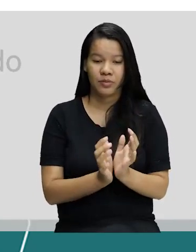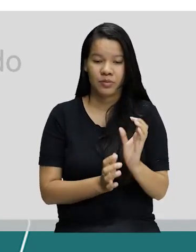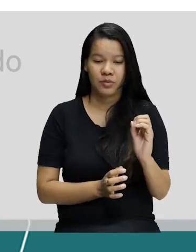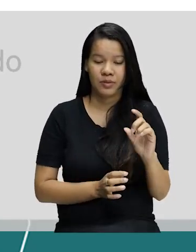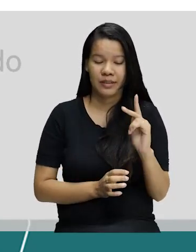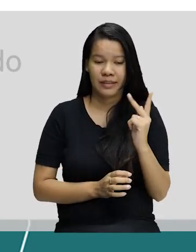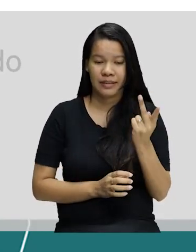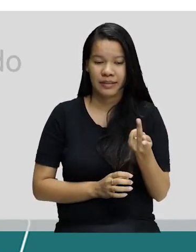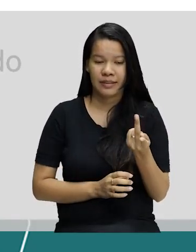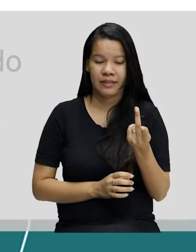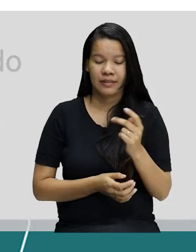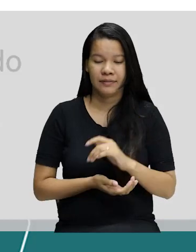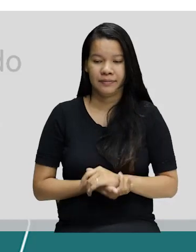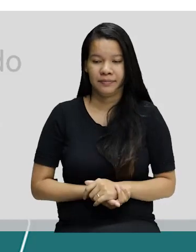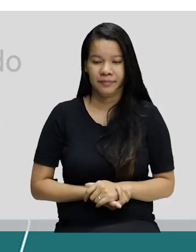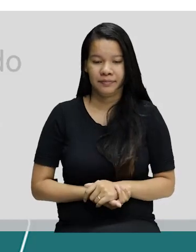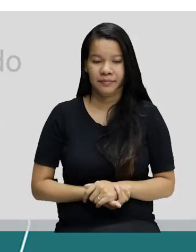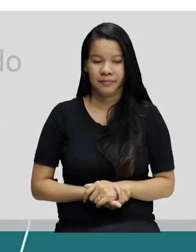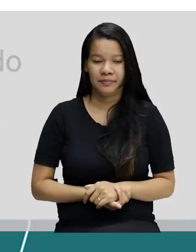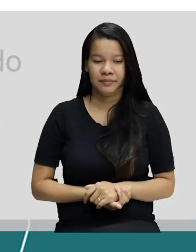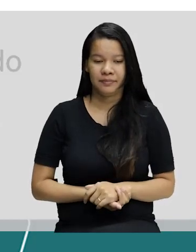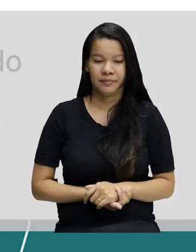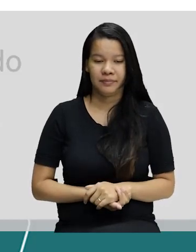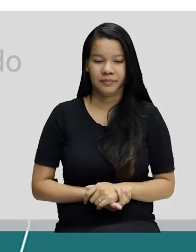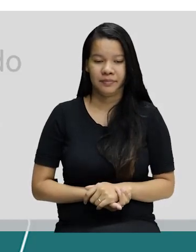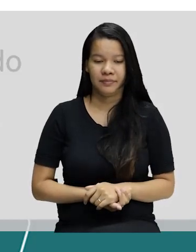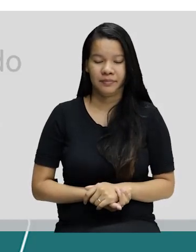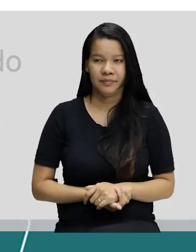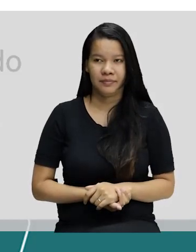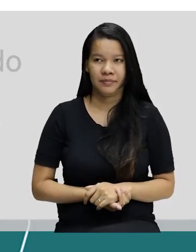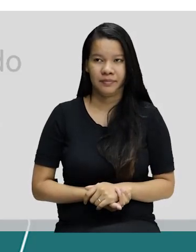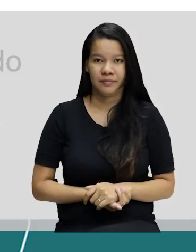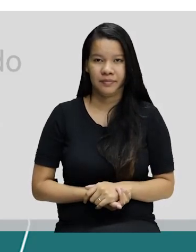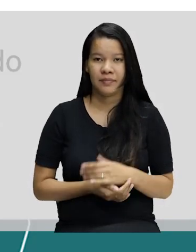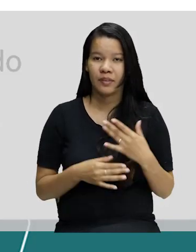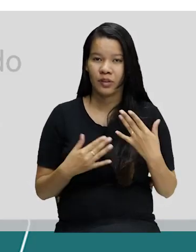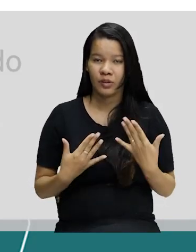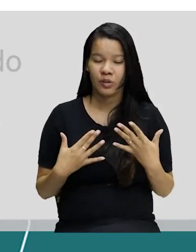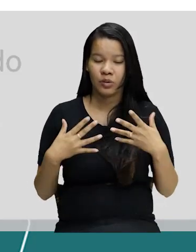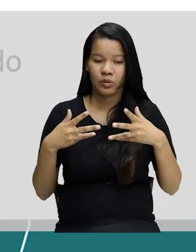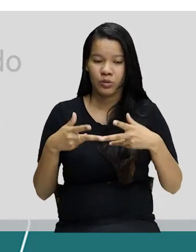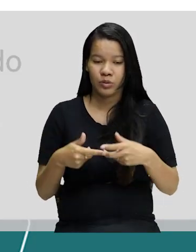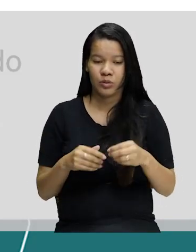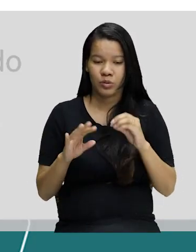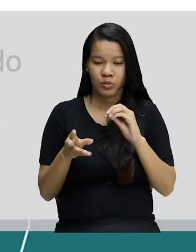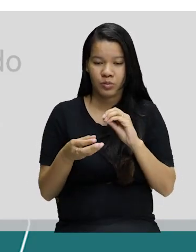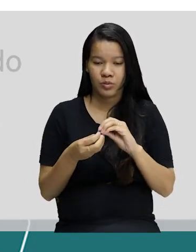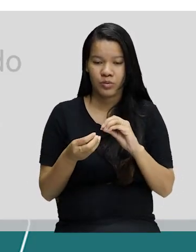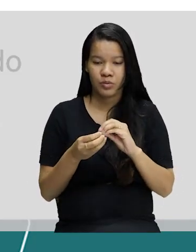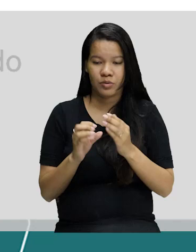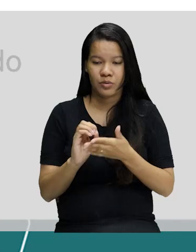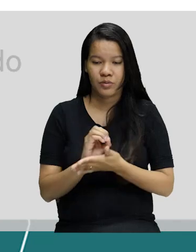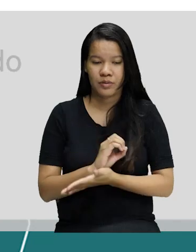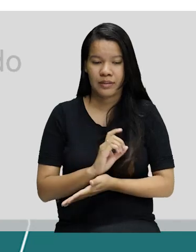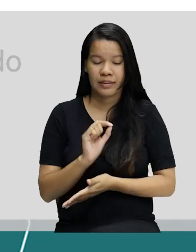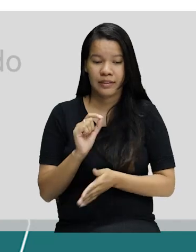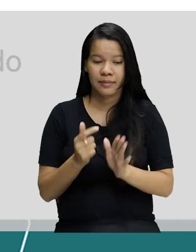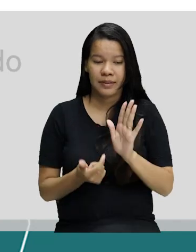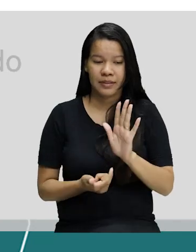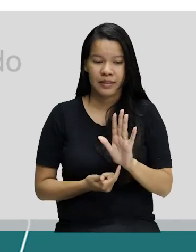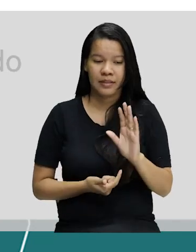grupo OH ele é denominado de hidroxila. Então, todo composto orgânico que apresentar a